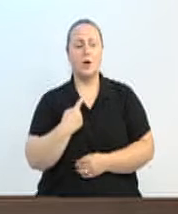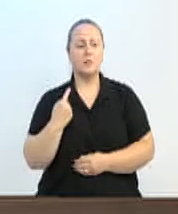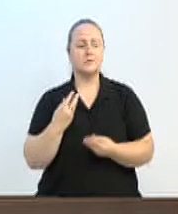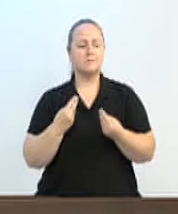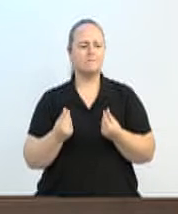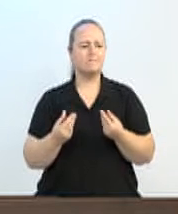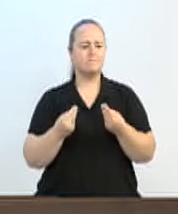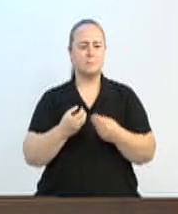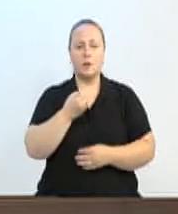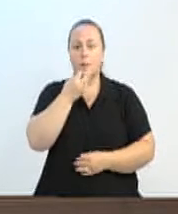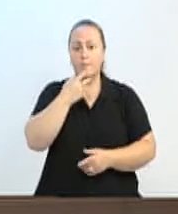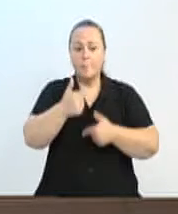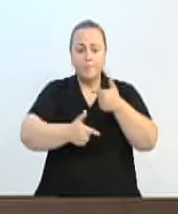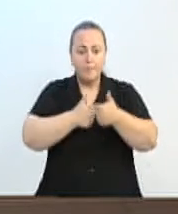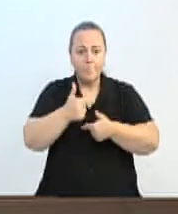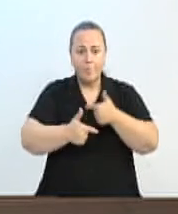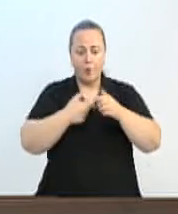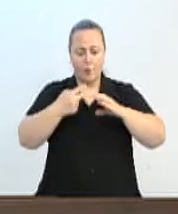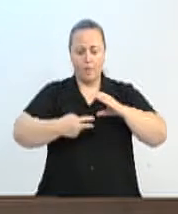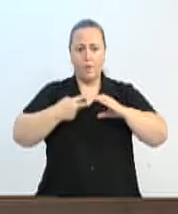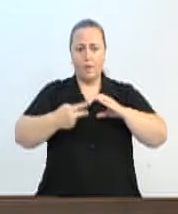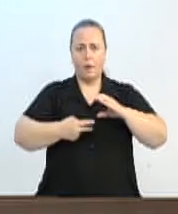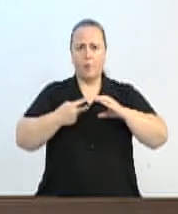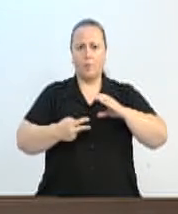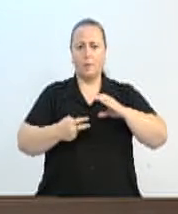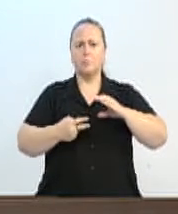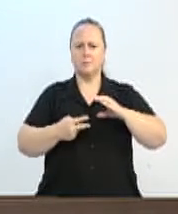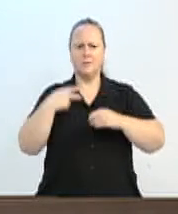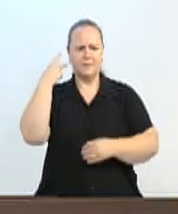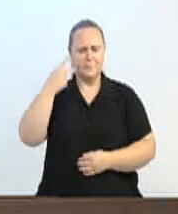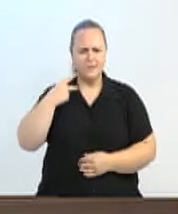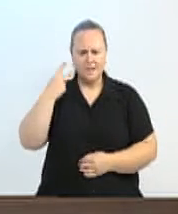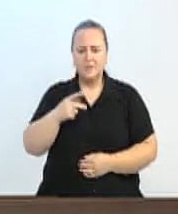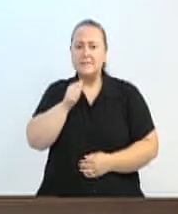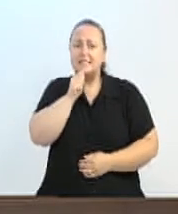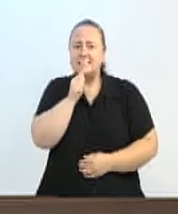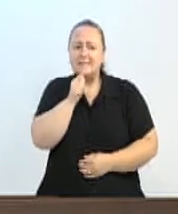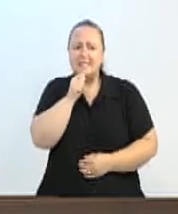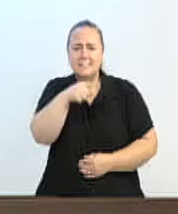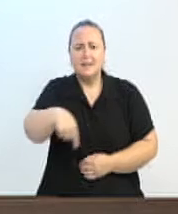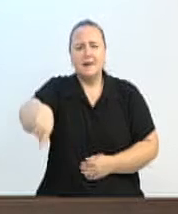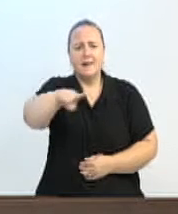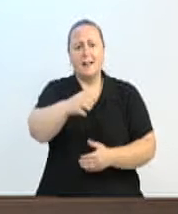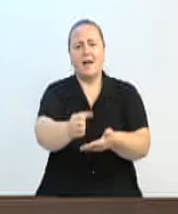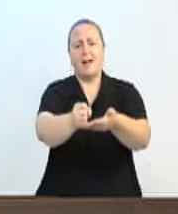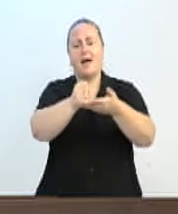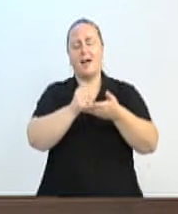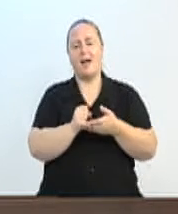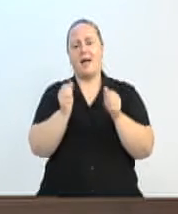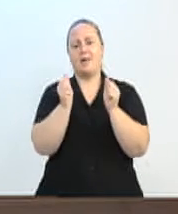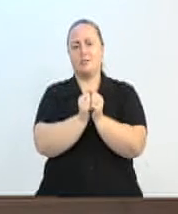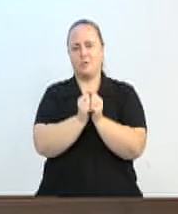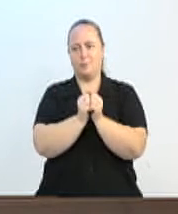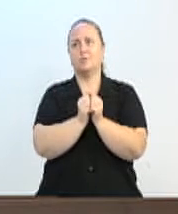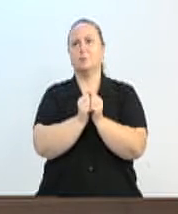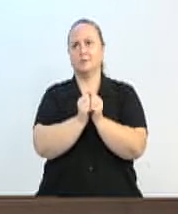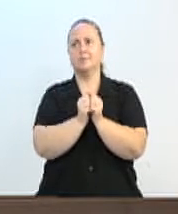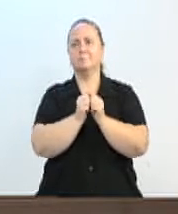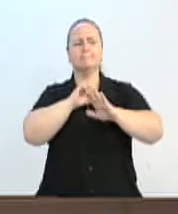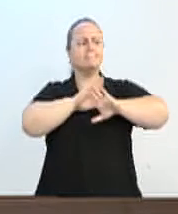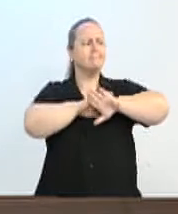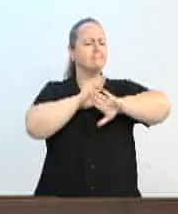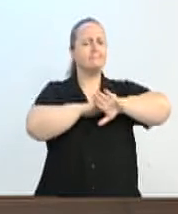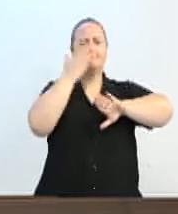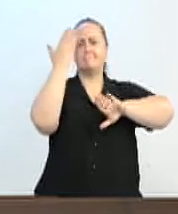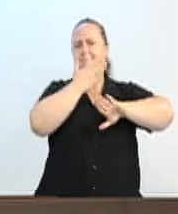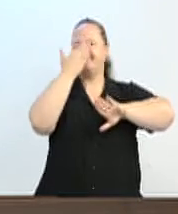de fazer um bom trabalho como Câmara como como vereadores sem o trabalho de quem está nos